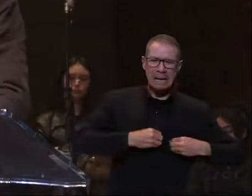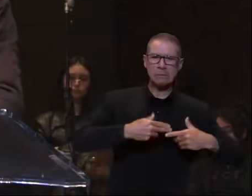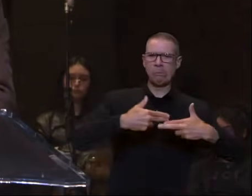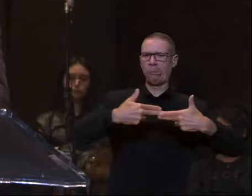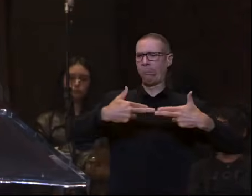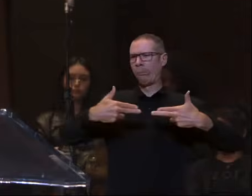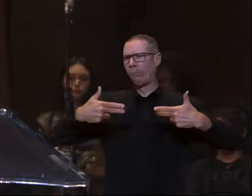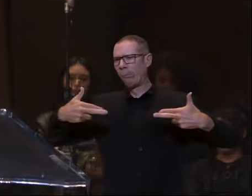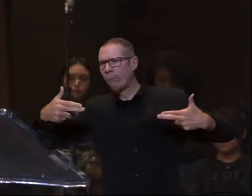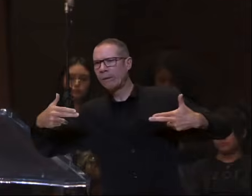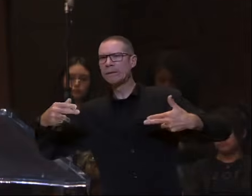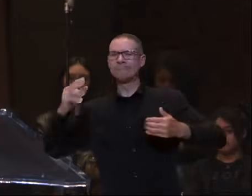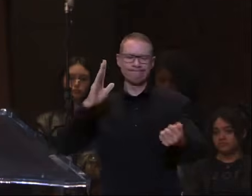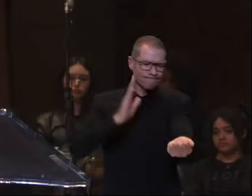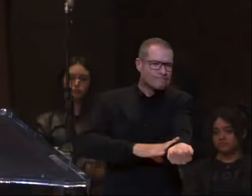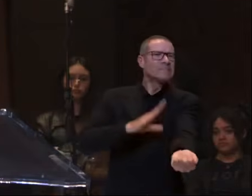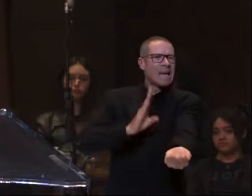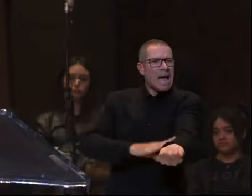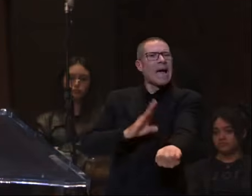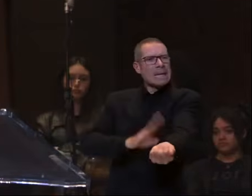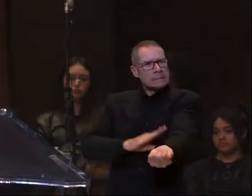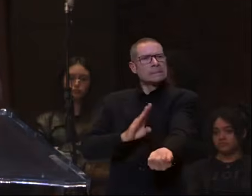recorrentes, de vícios.